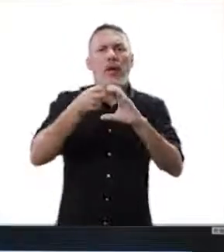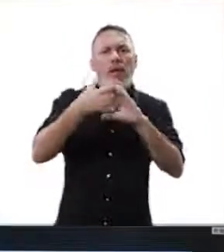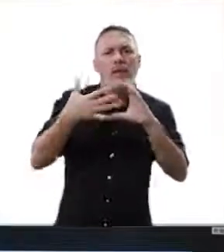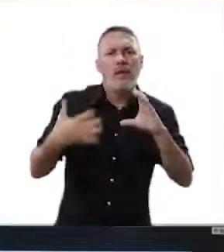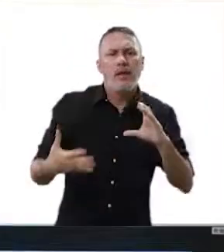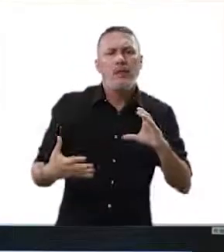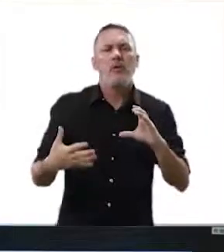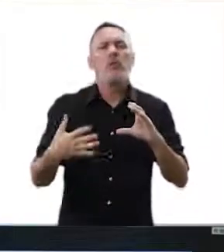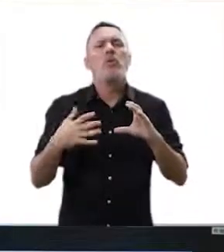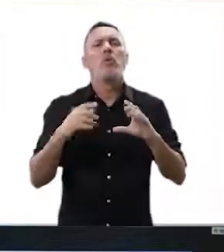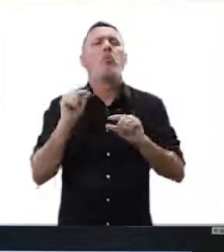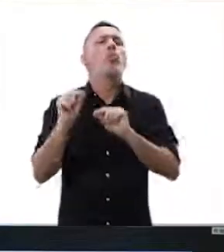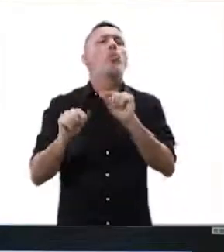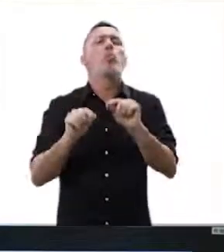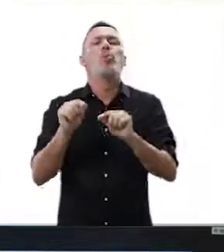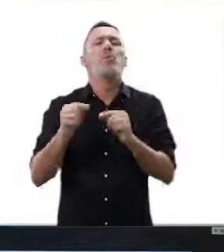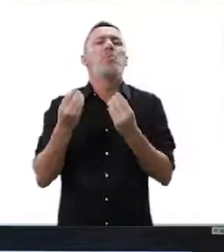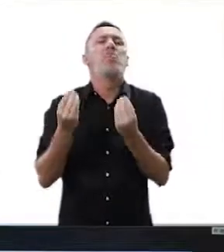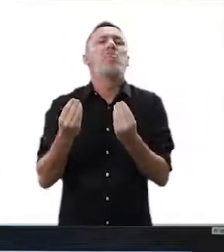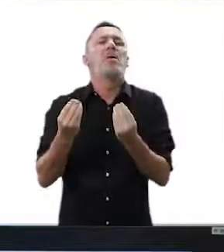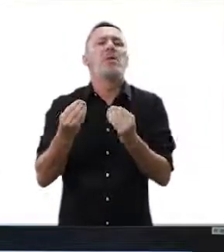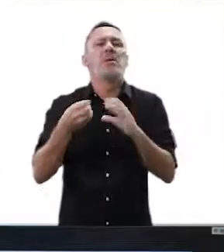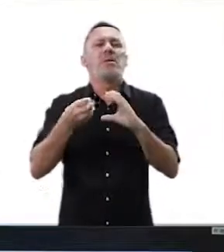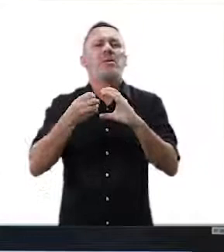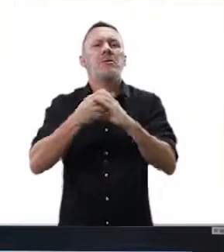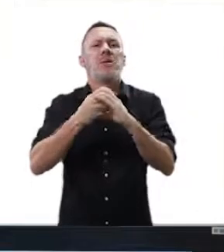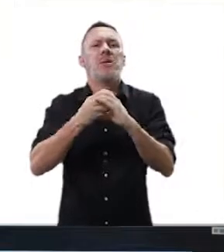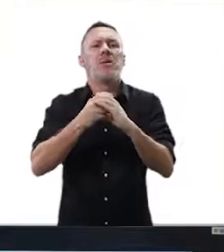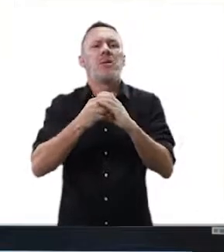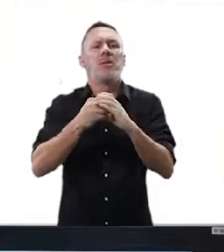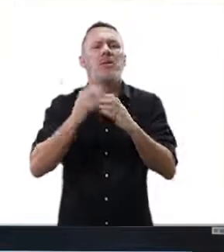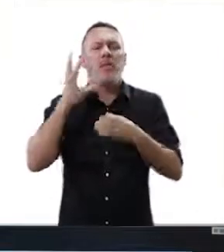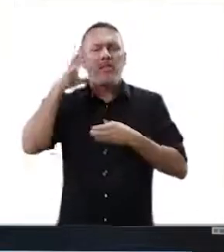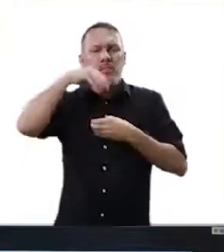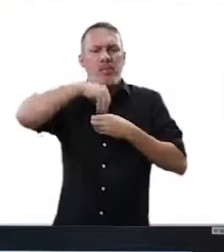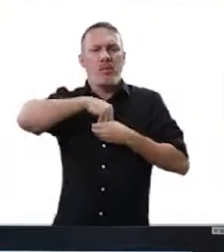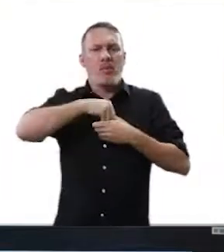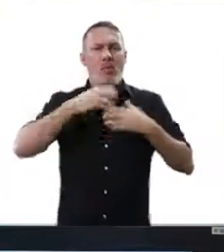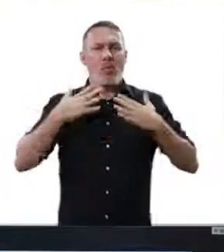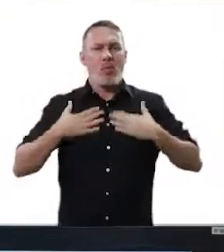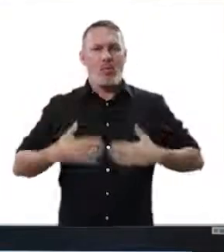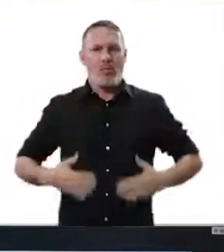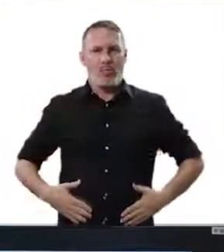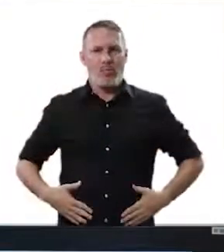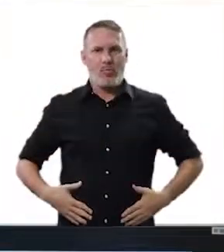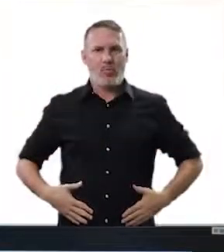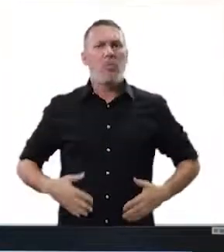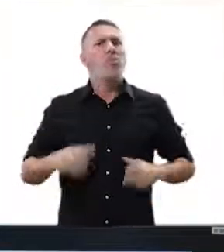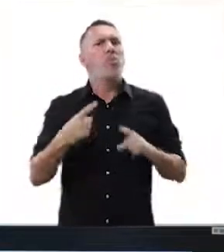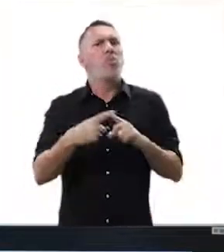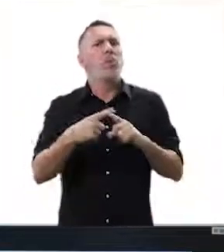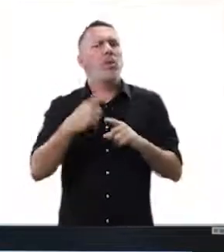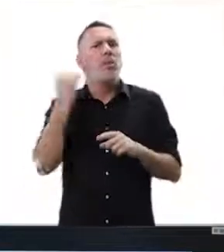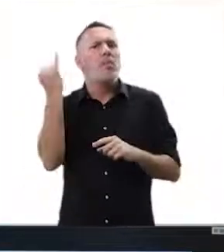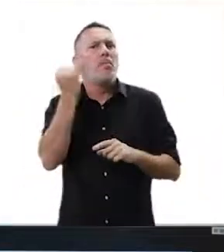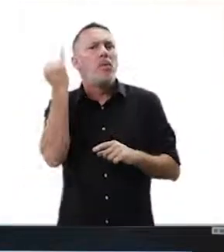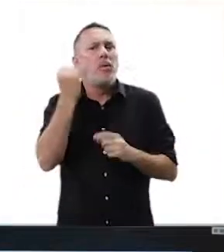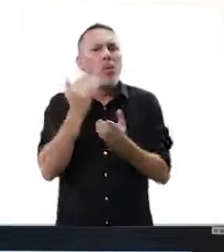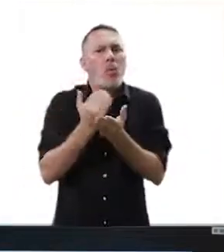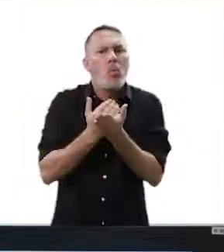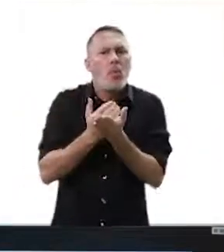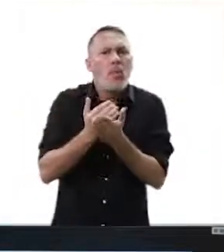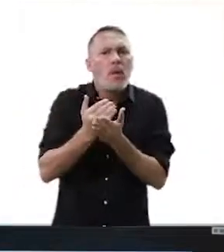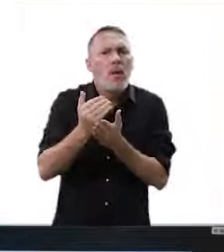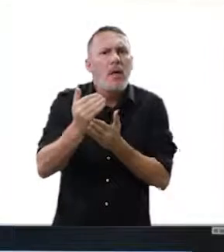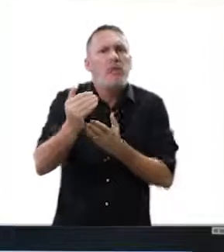são as suas funções, o que ela desempenha dentro do corpo do indivíduo. E por que é tão importante a gente começar por